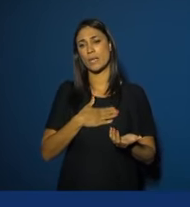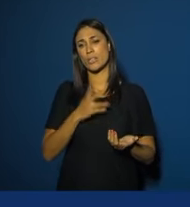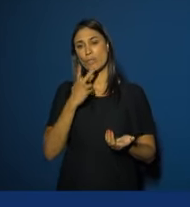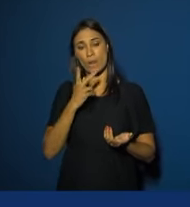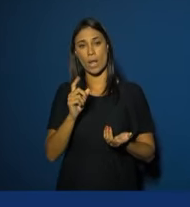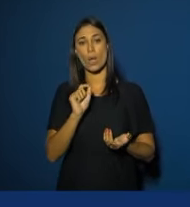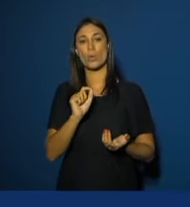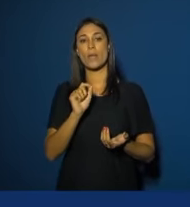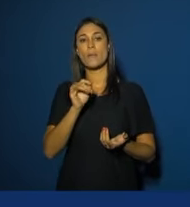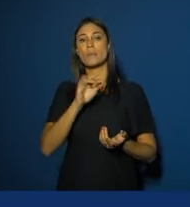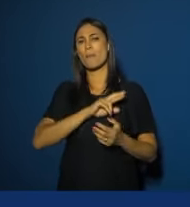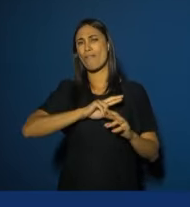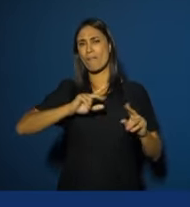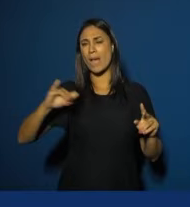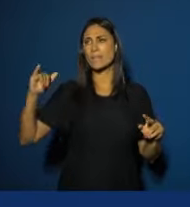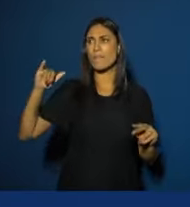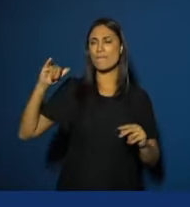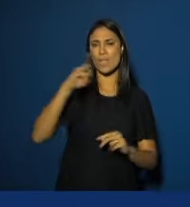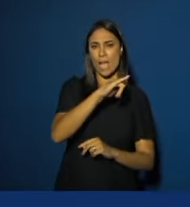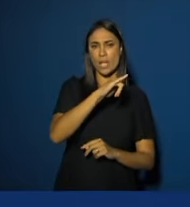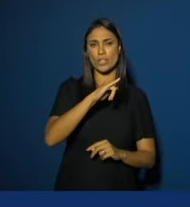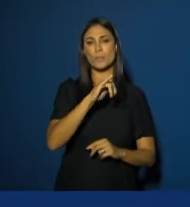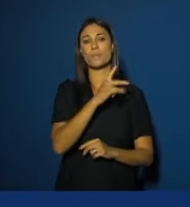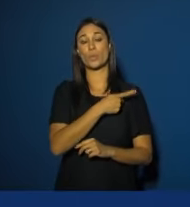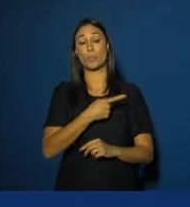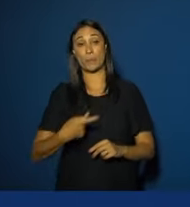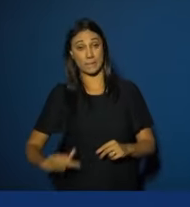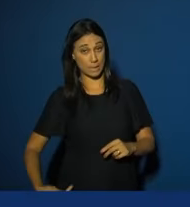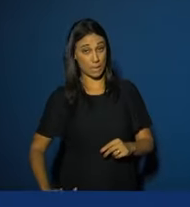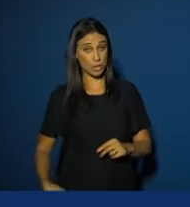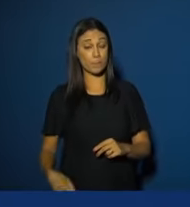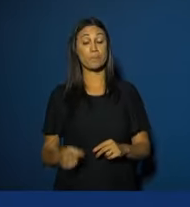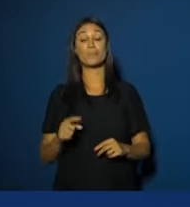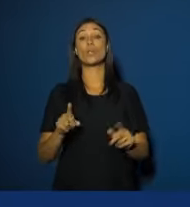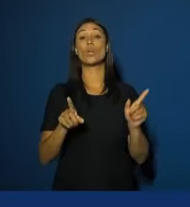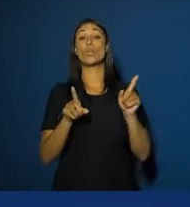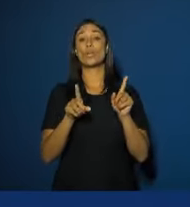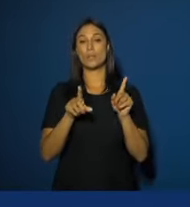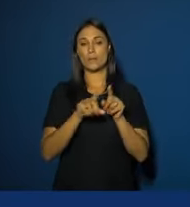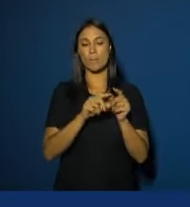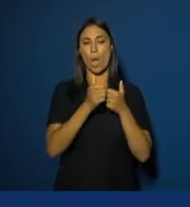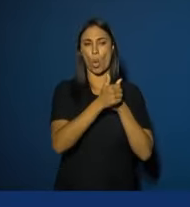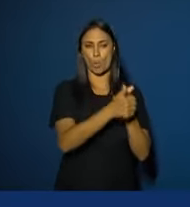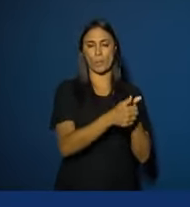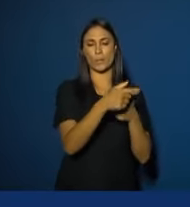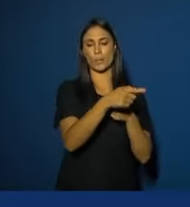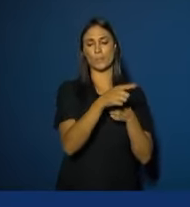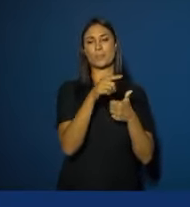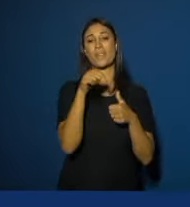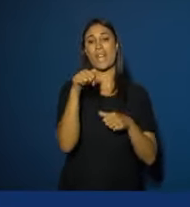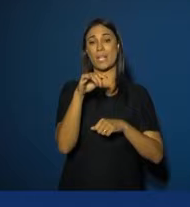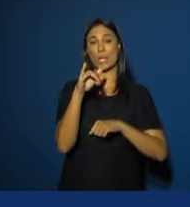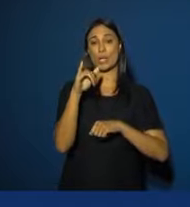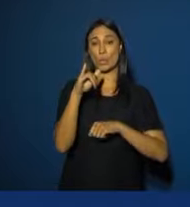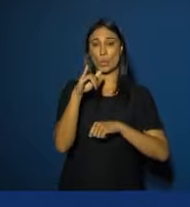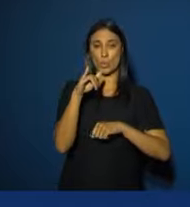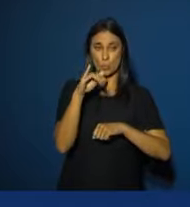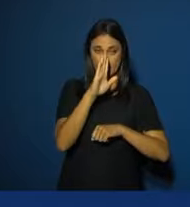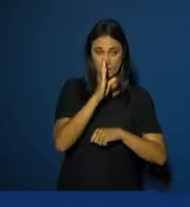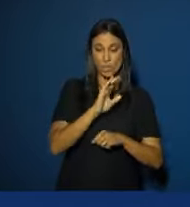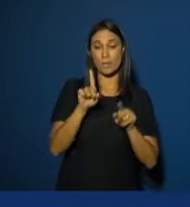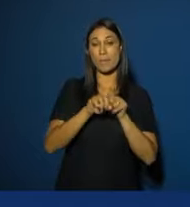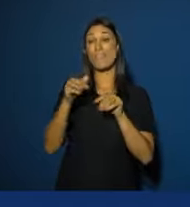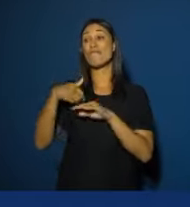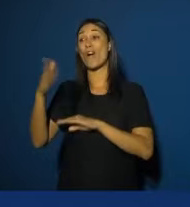dadas as viagens do presidente, nós fizemos também, acompanhando o presidente, aqui no Brasil e fora do